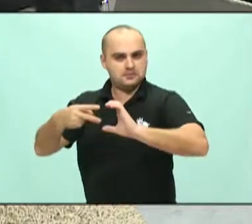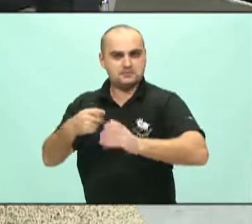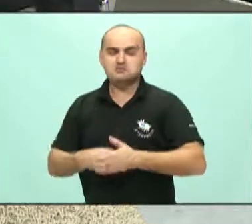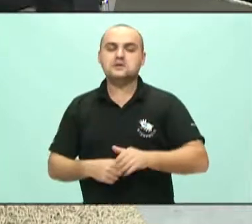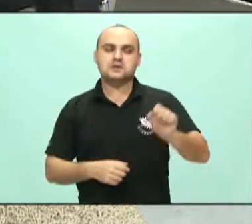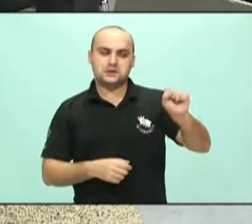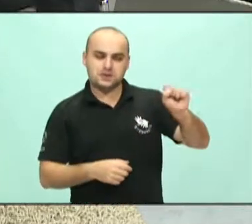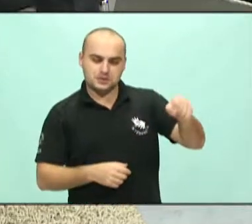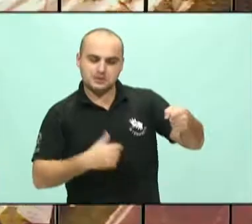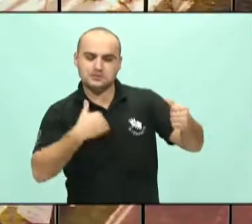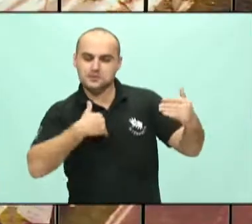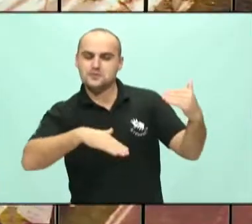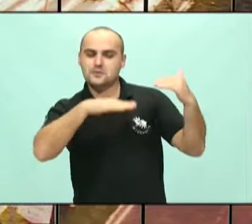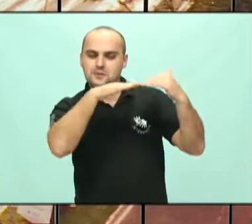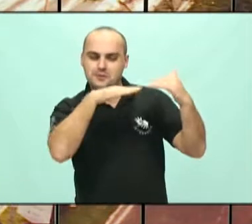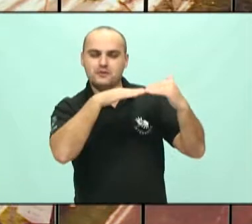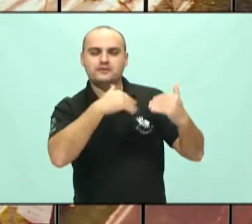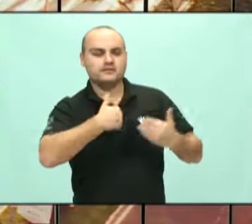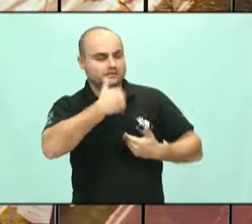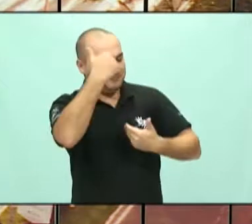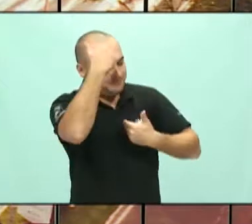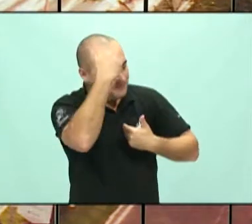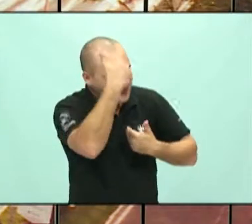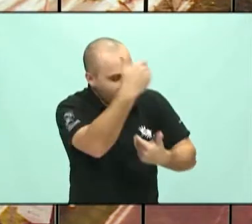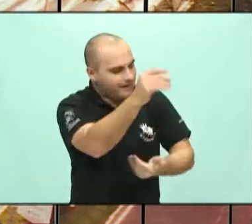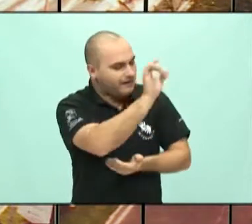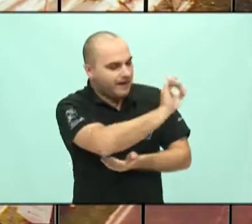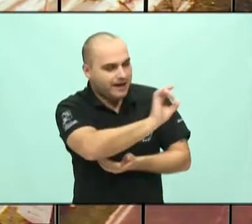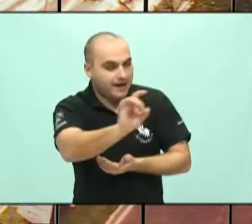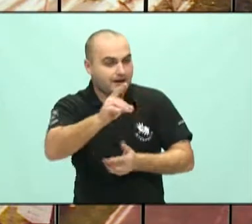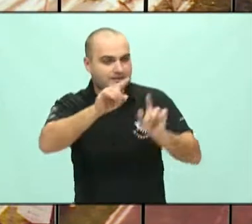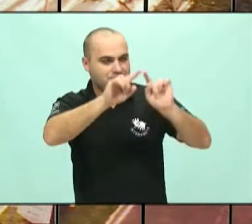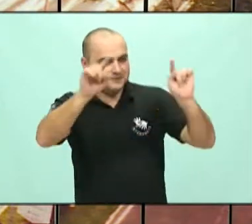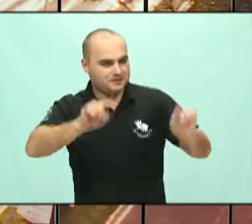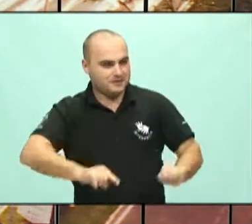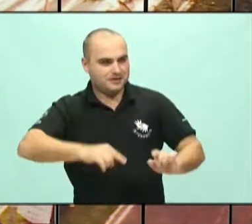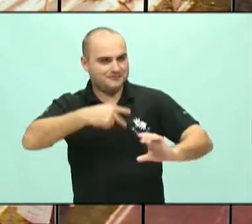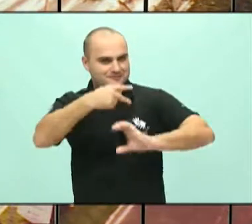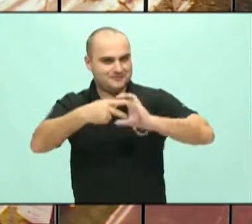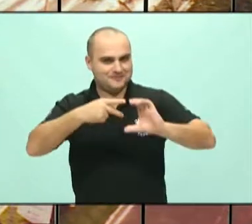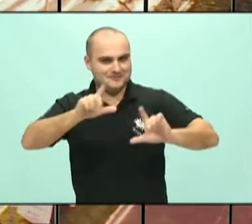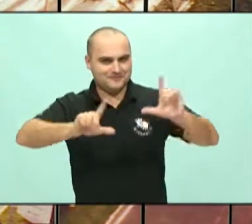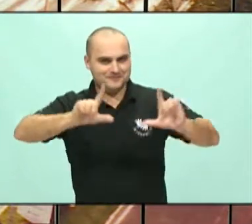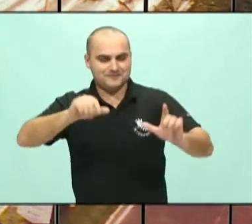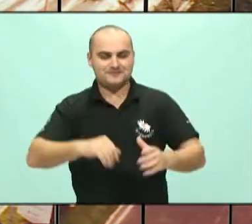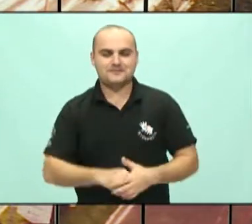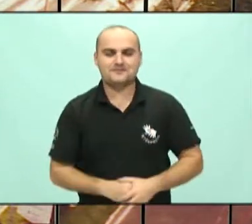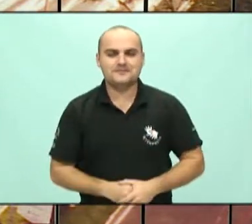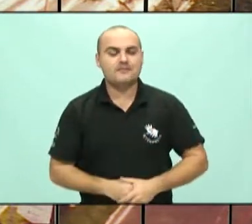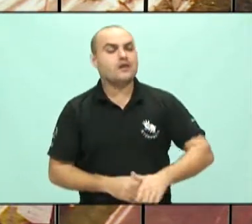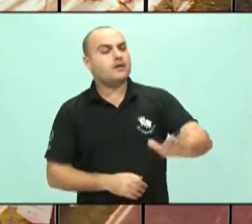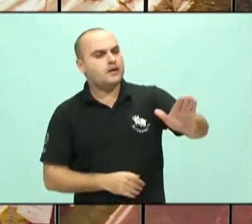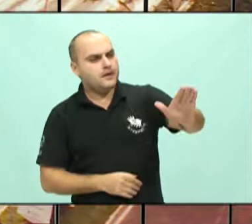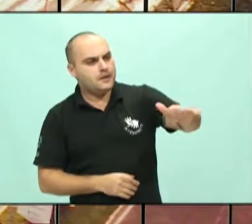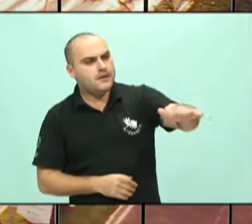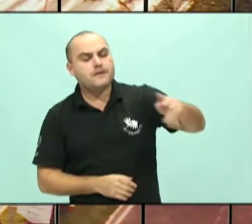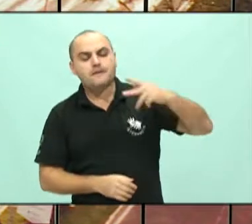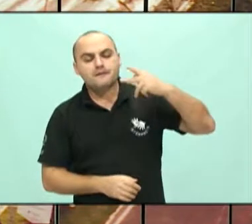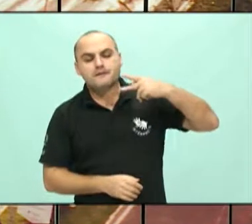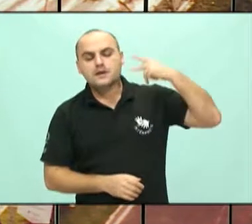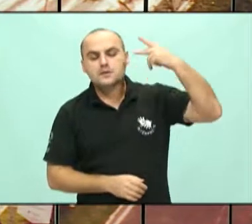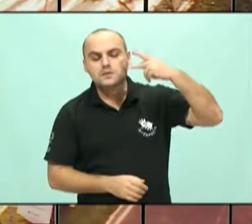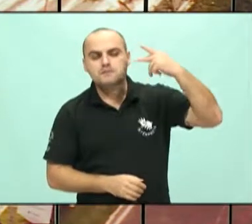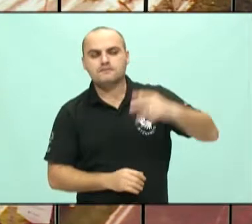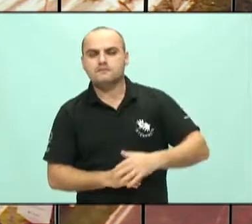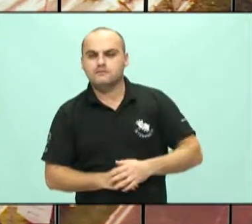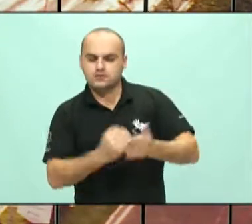Bastante. Eu agradeço a cada colega aqui da TV Câmara. Vereador Tiago Morastoni, para a gente começar